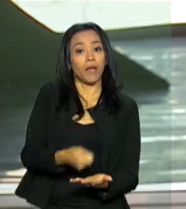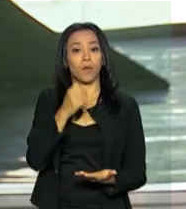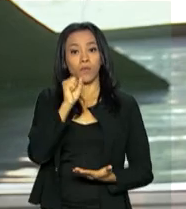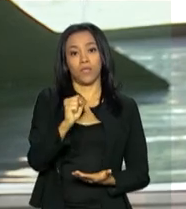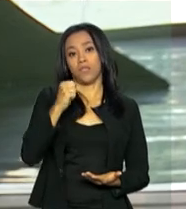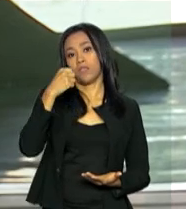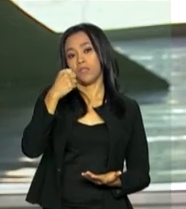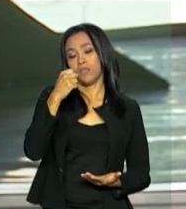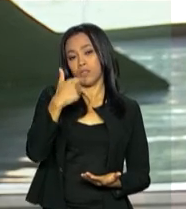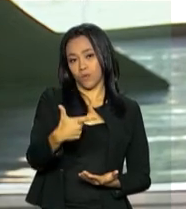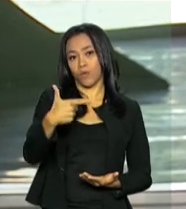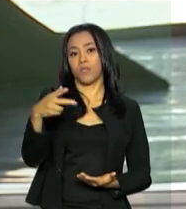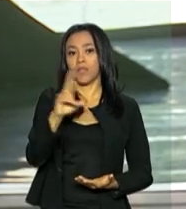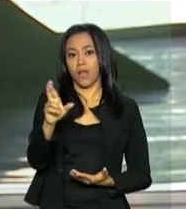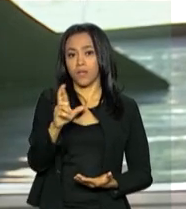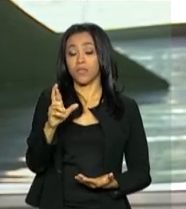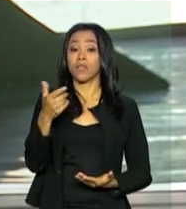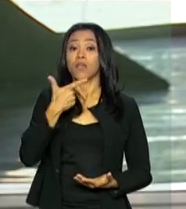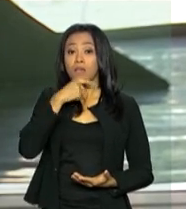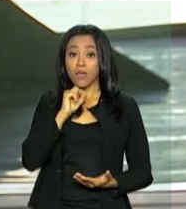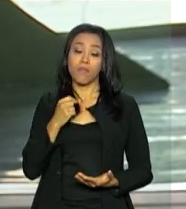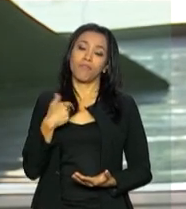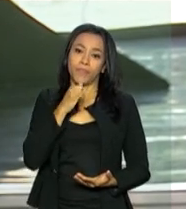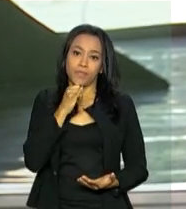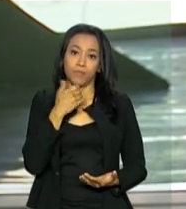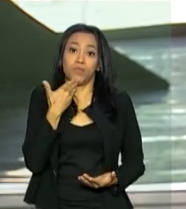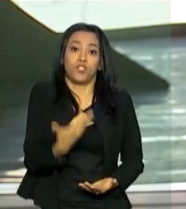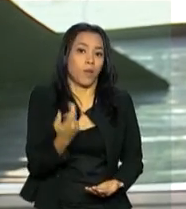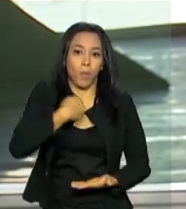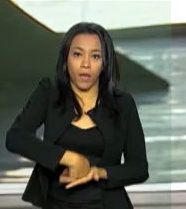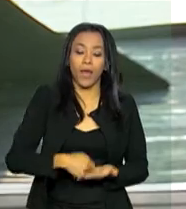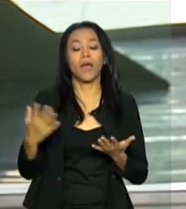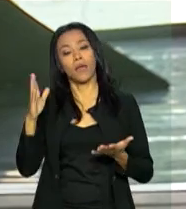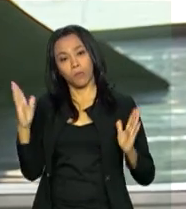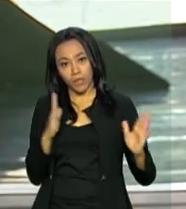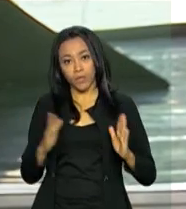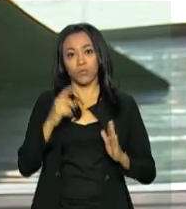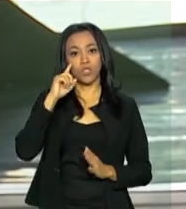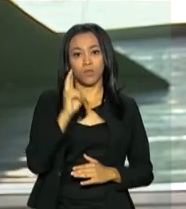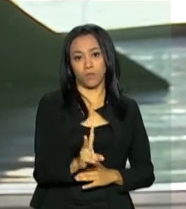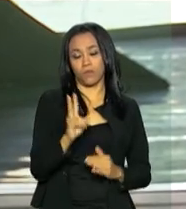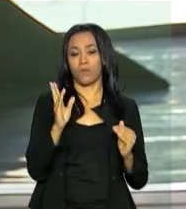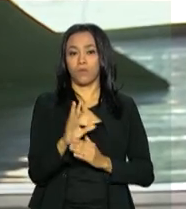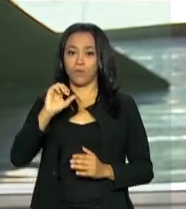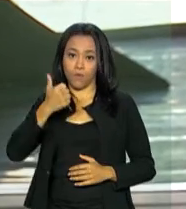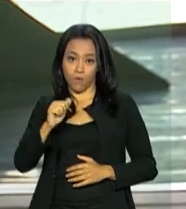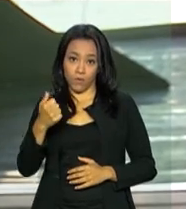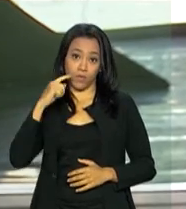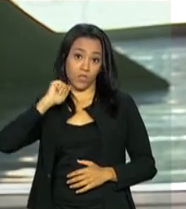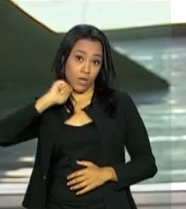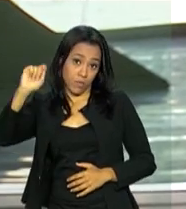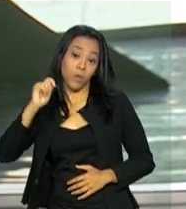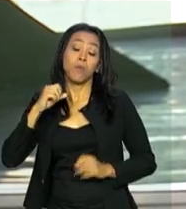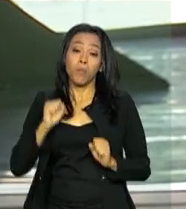solicitação de isenção dessa taxa de inscrição deve ser feita entre os dias 2 e 11 de abril podem pedir